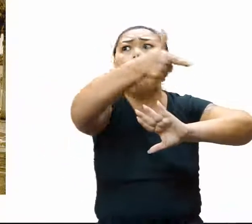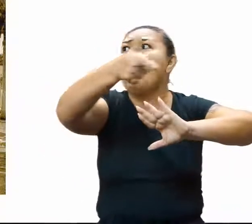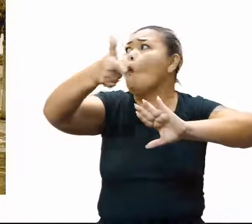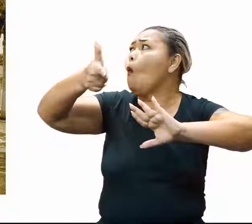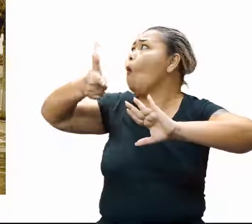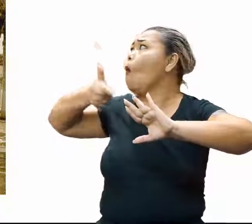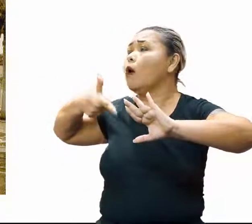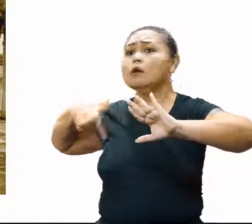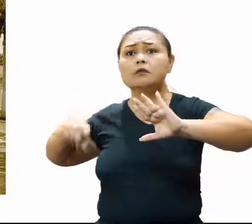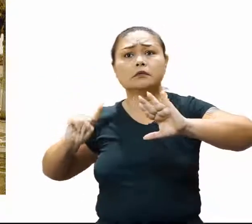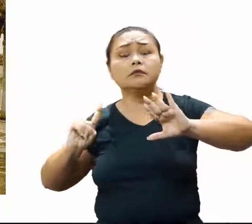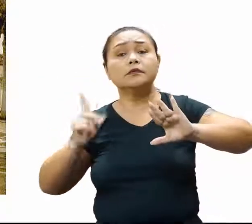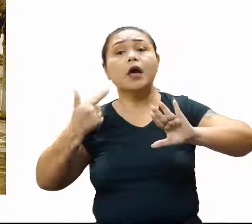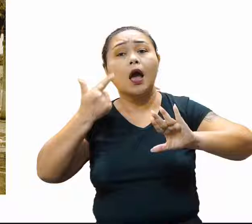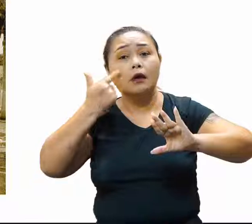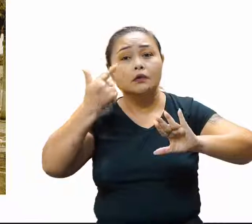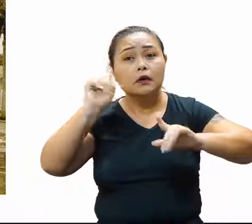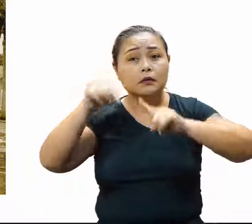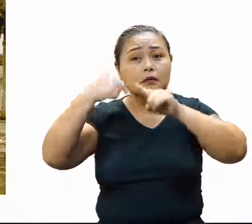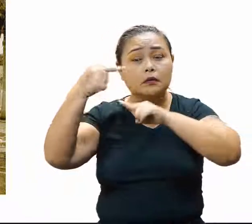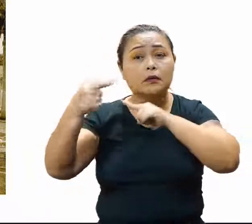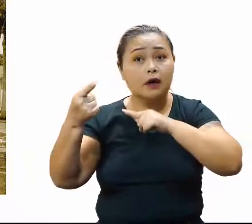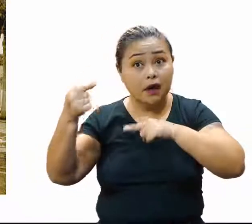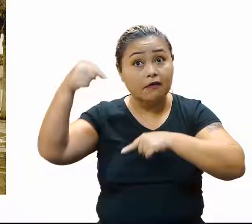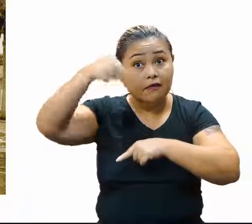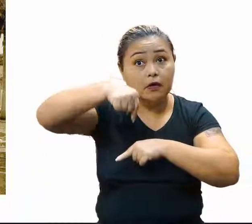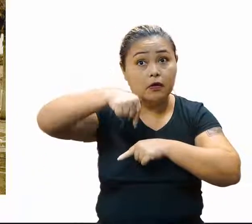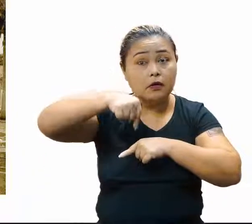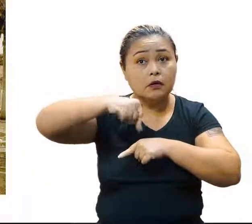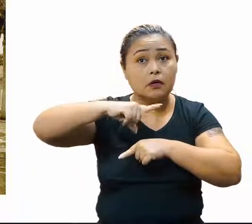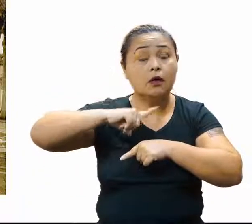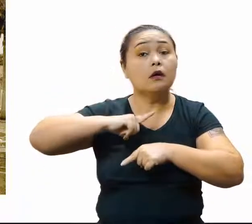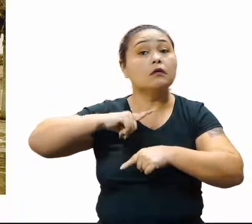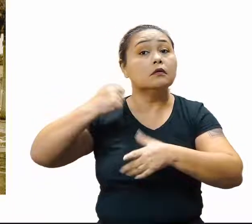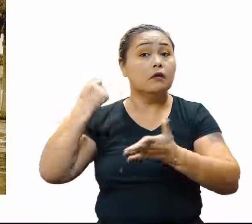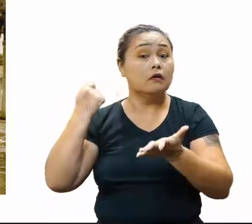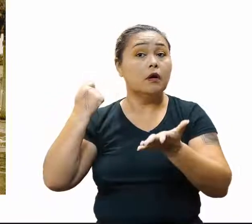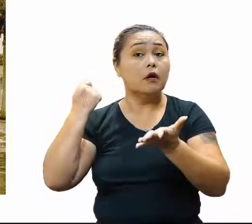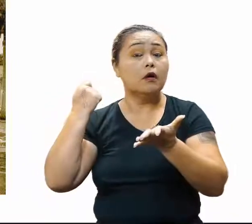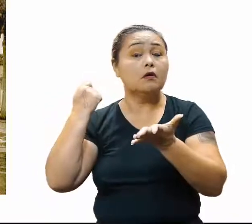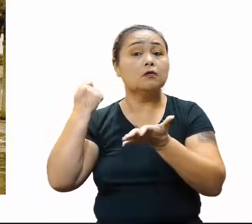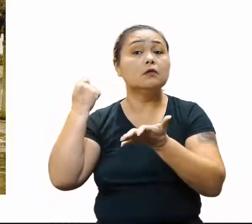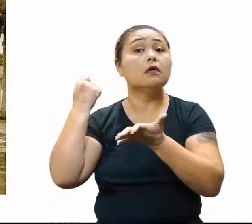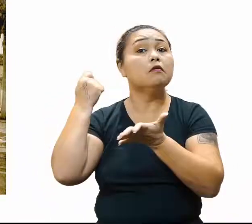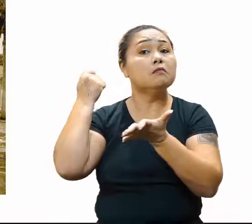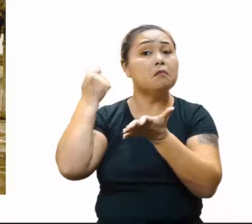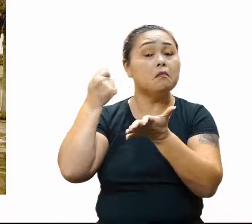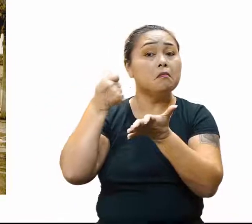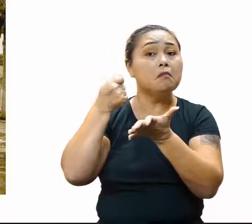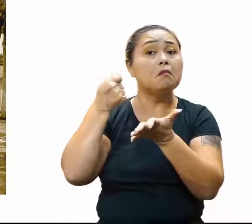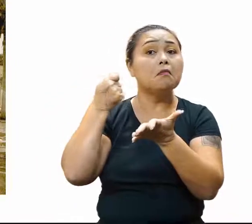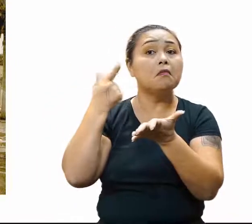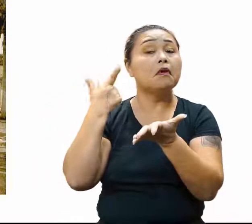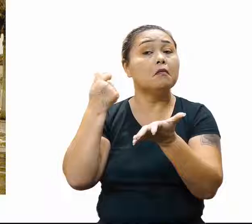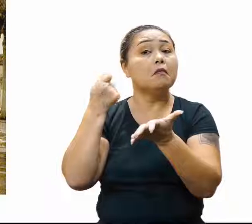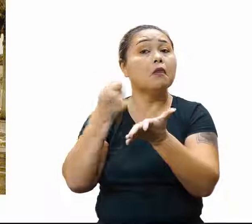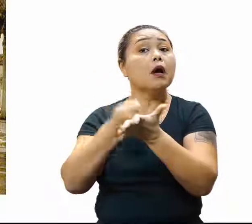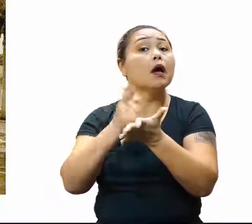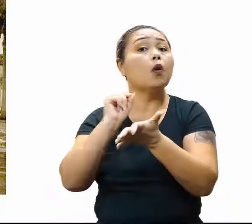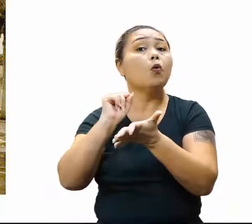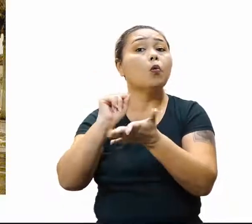quem virá para cá mais tarde vão vir pagar as suas penas. Em